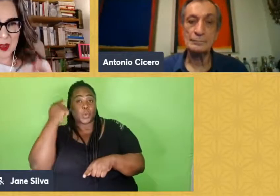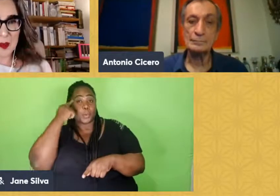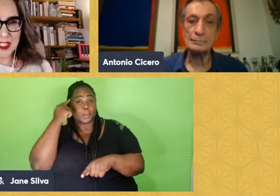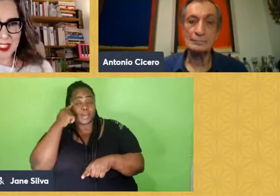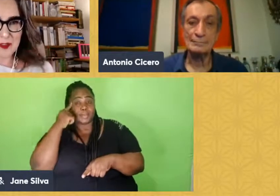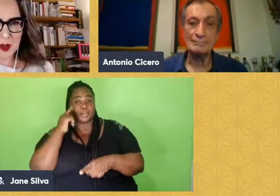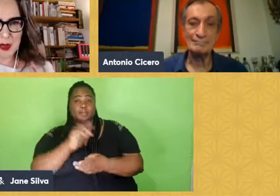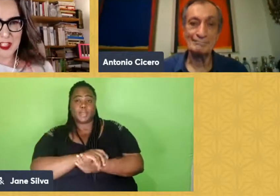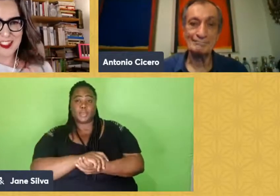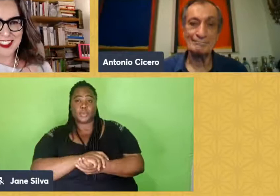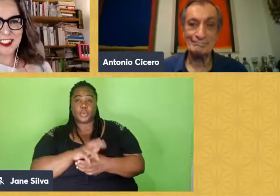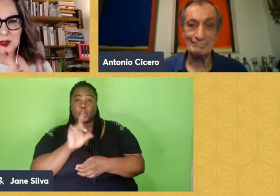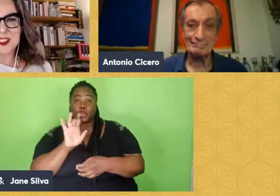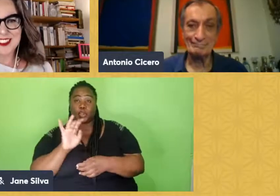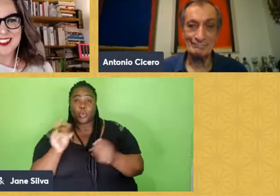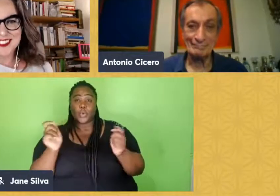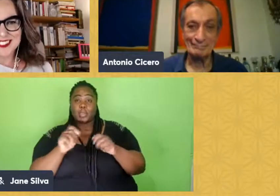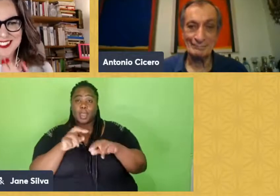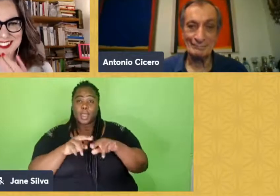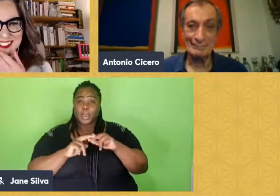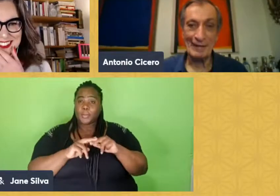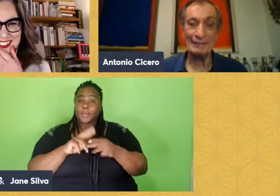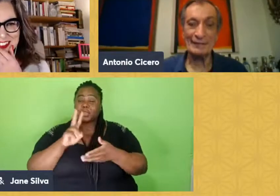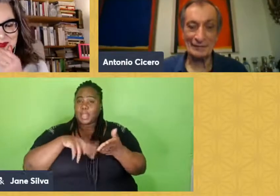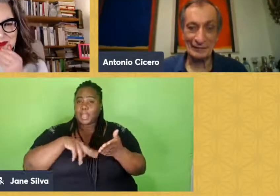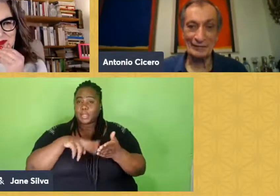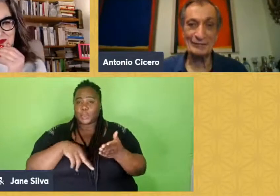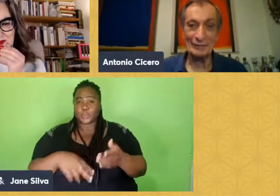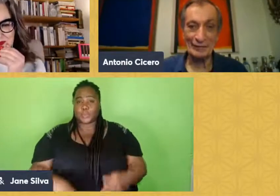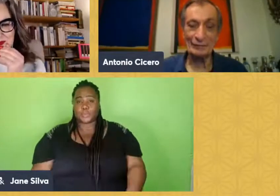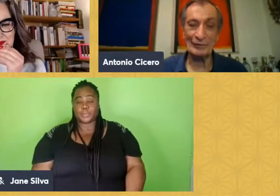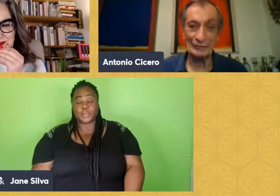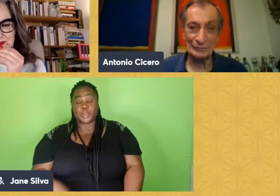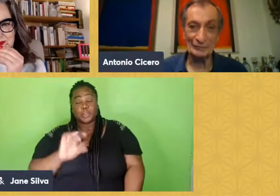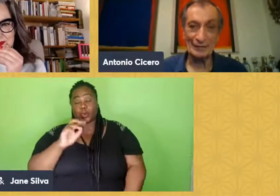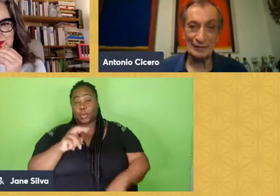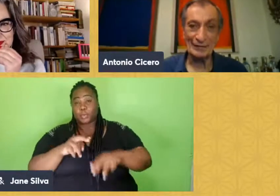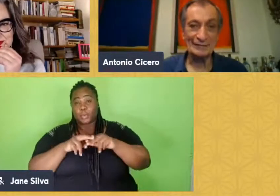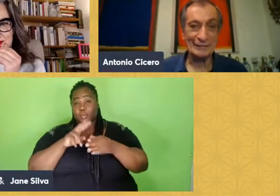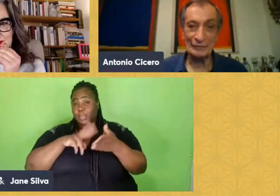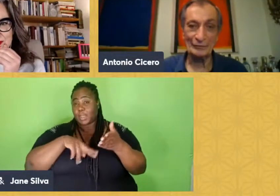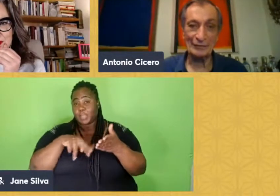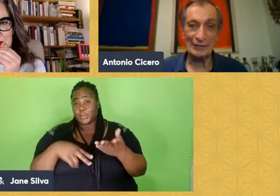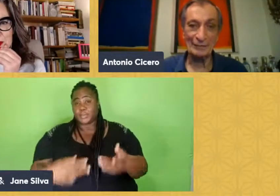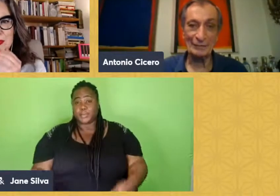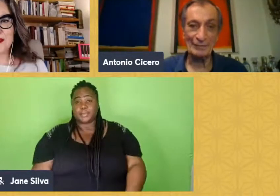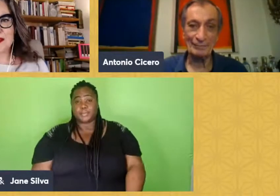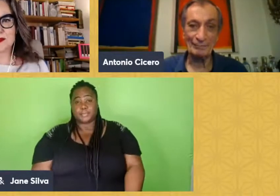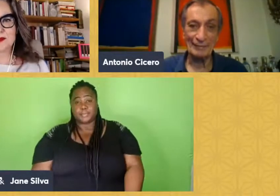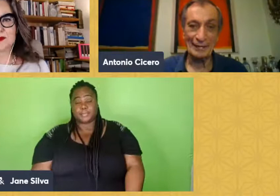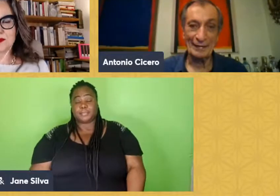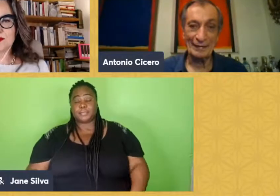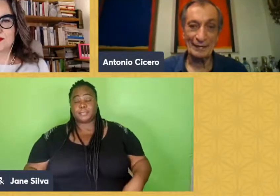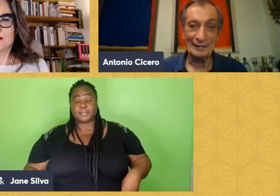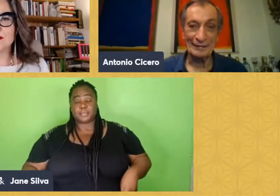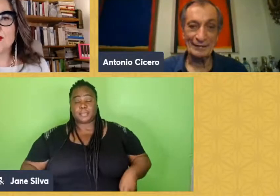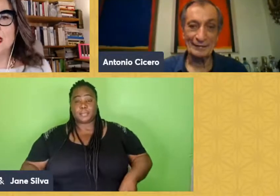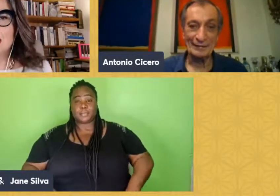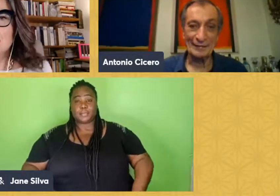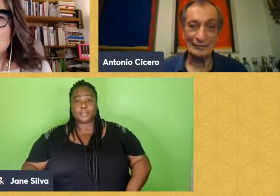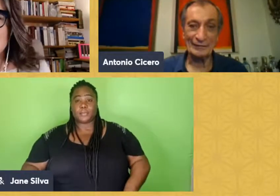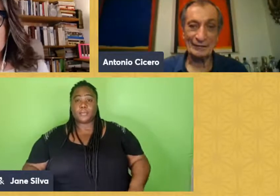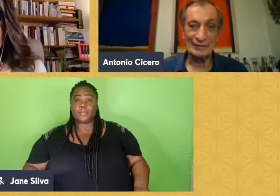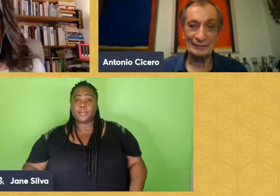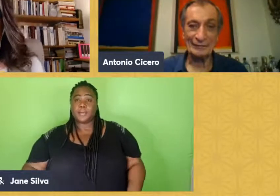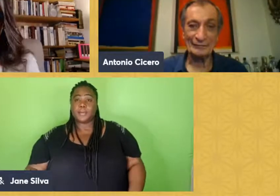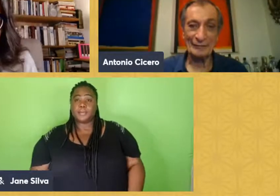que só é possível a partir da leitura, né? A partir da leitura, eu acho. Sem dúvida nenhuma.